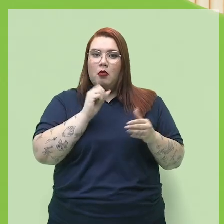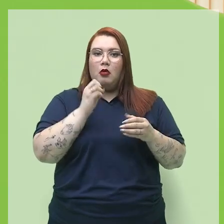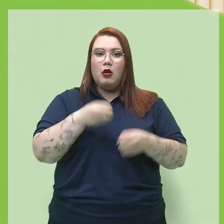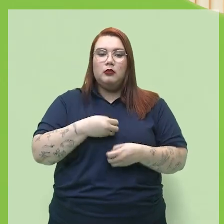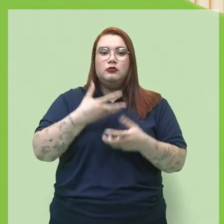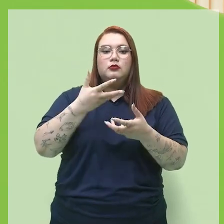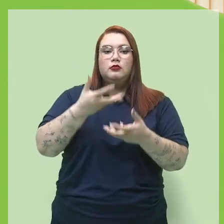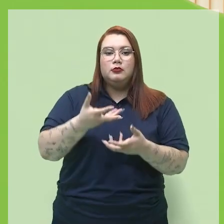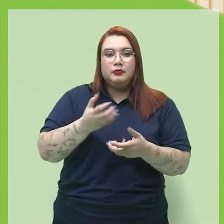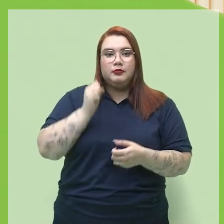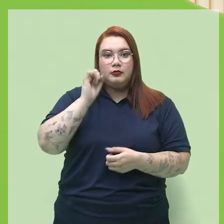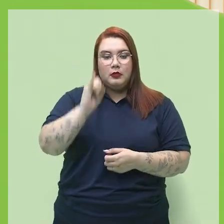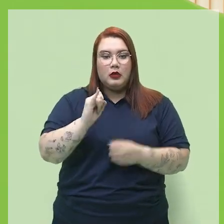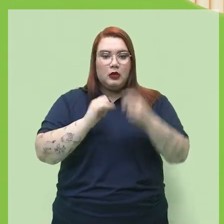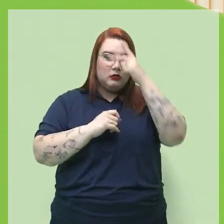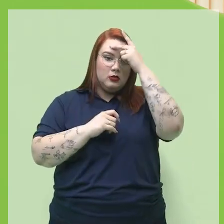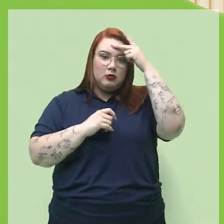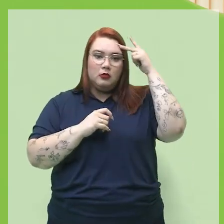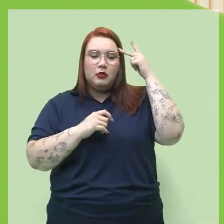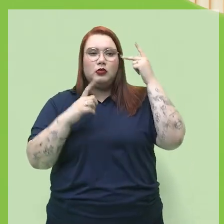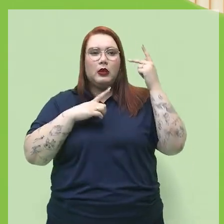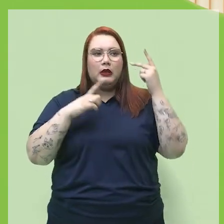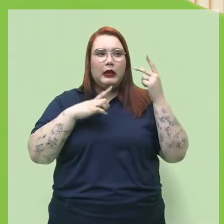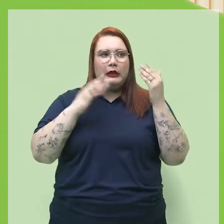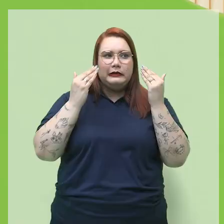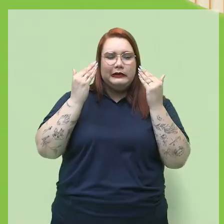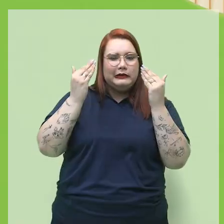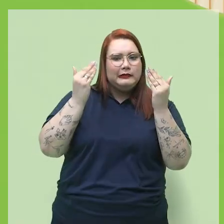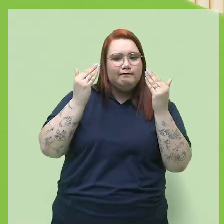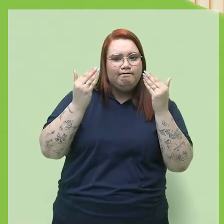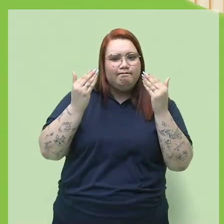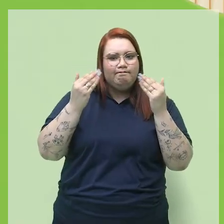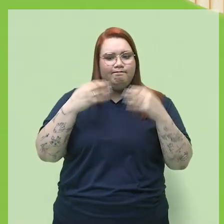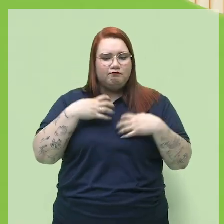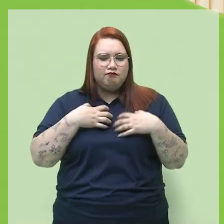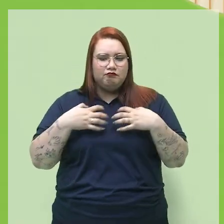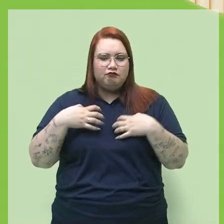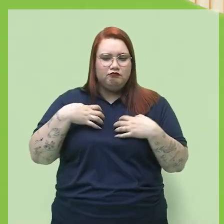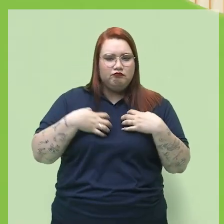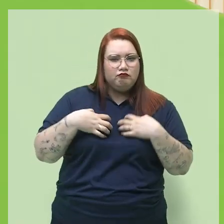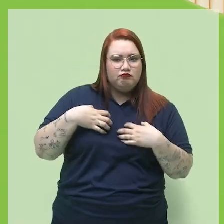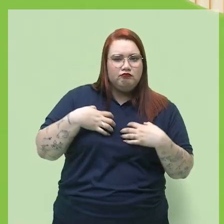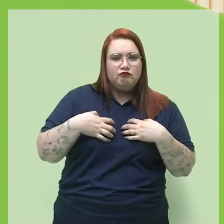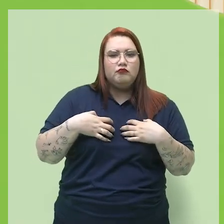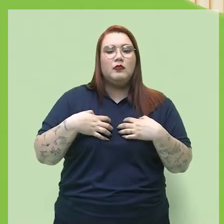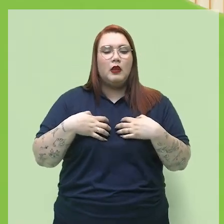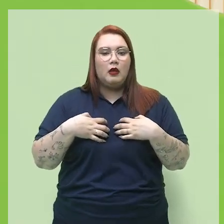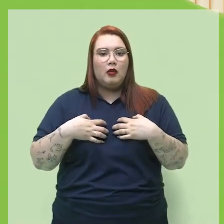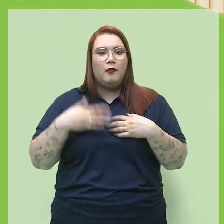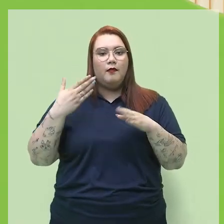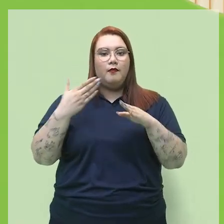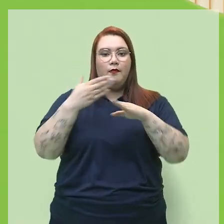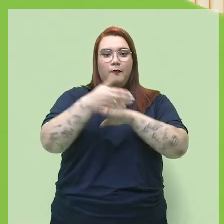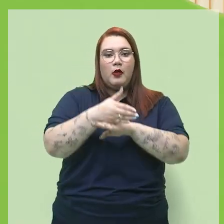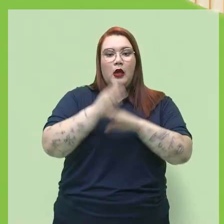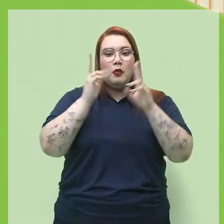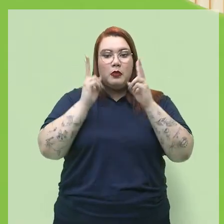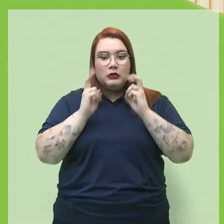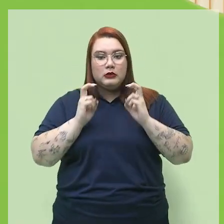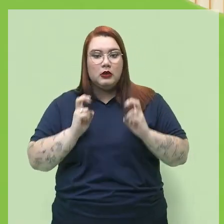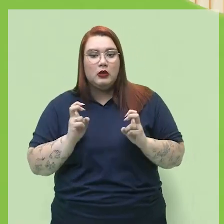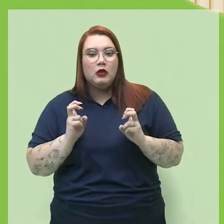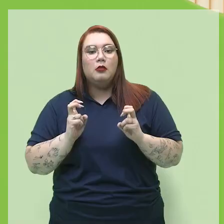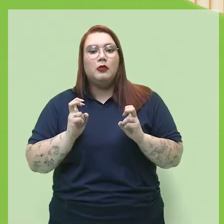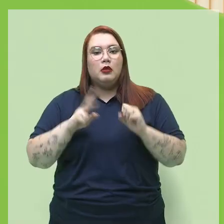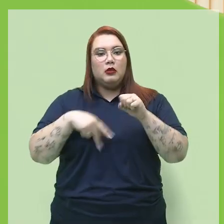observar se a pessoa ali ela tem alguma suspeita, de imediato, ela faz um exame e